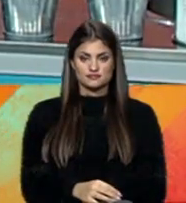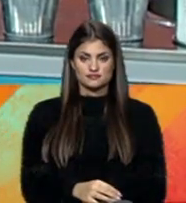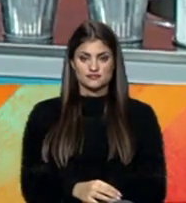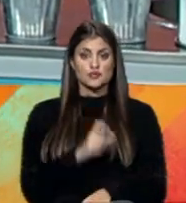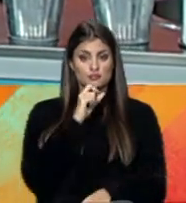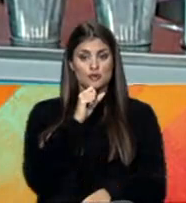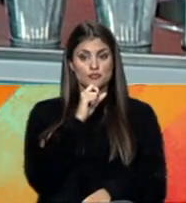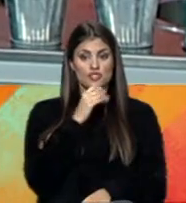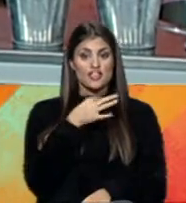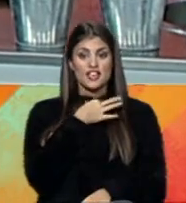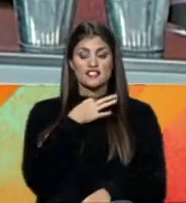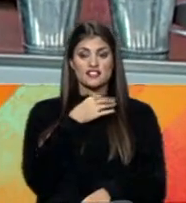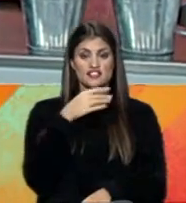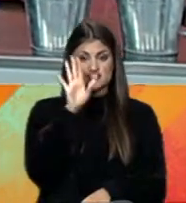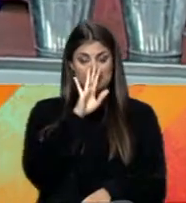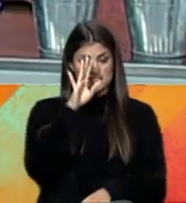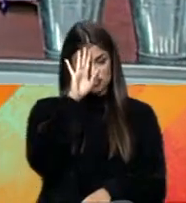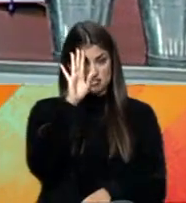Podem cantar se quiserem. Ou se souberem.